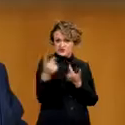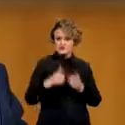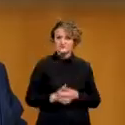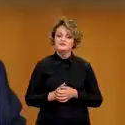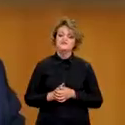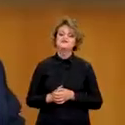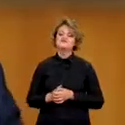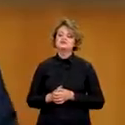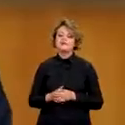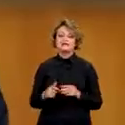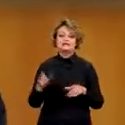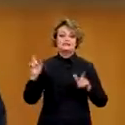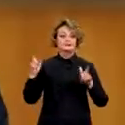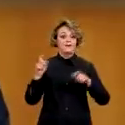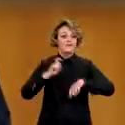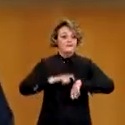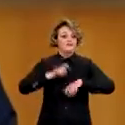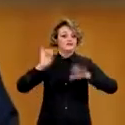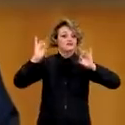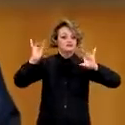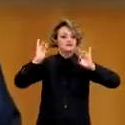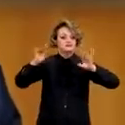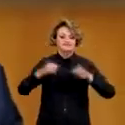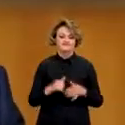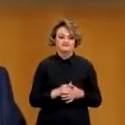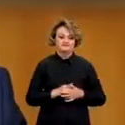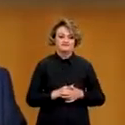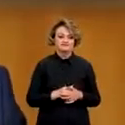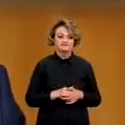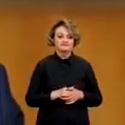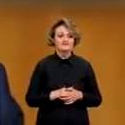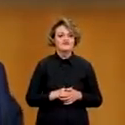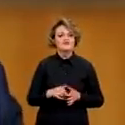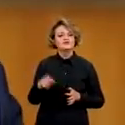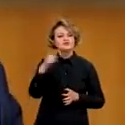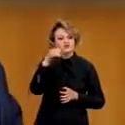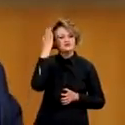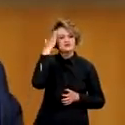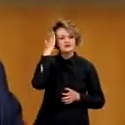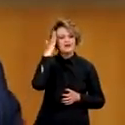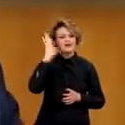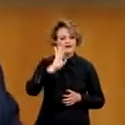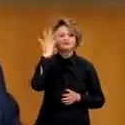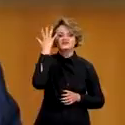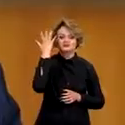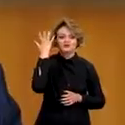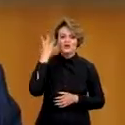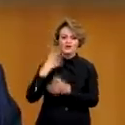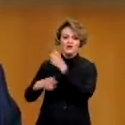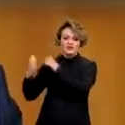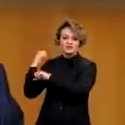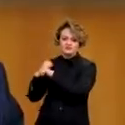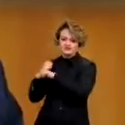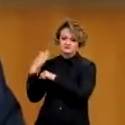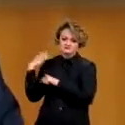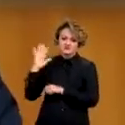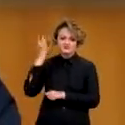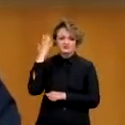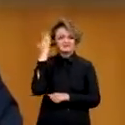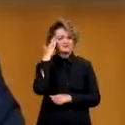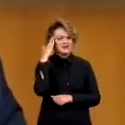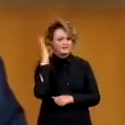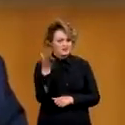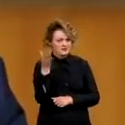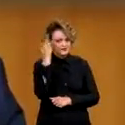momento especial que nós estamos vivendo. Eu acho que todo mundo sabe o que aconteceu nesse país nos últimos 4 anos. Todo